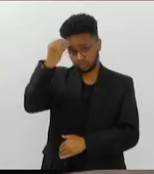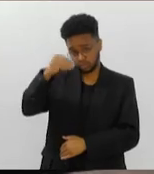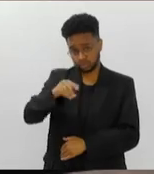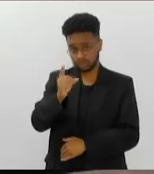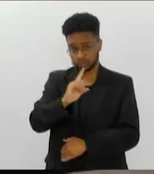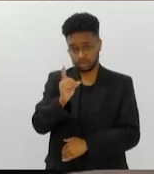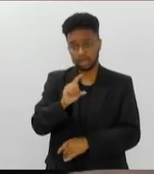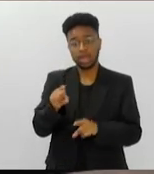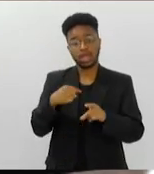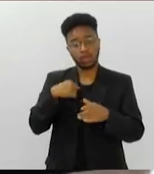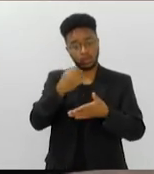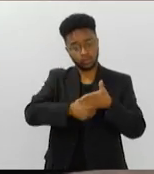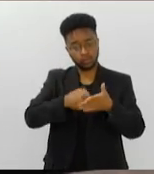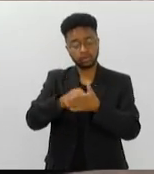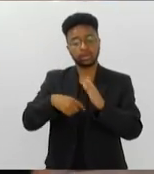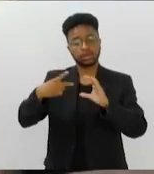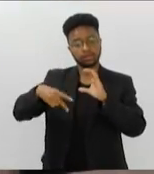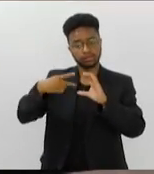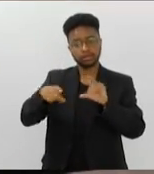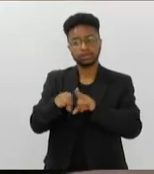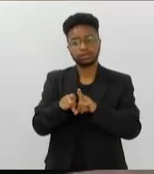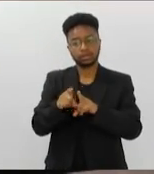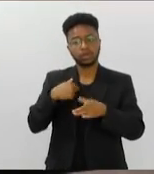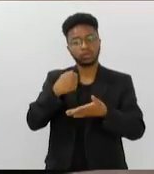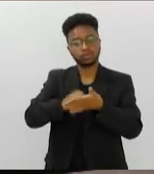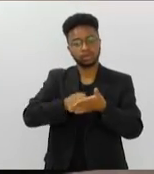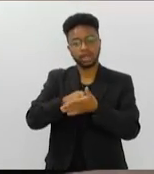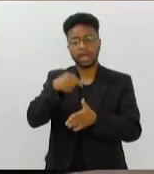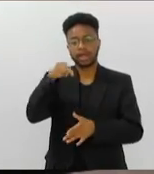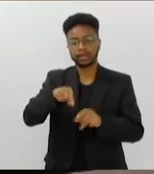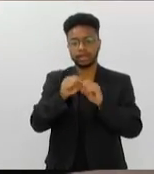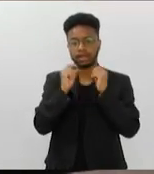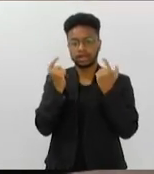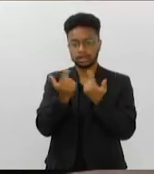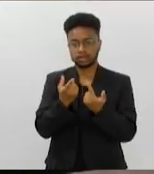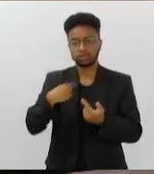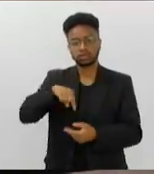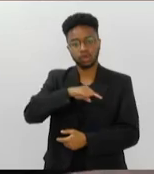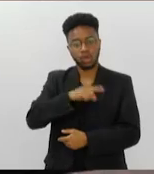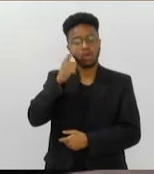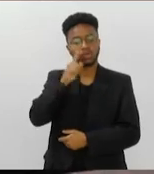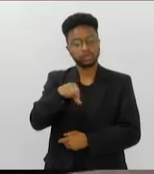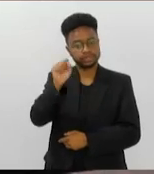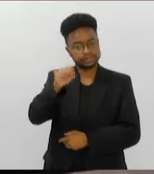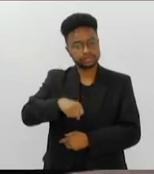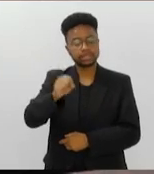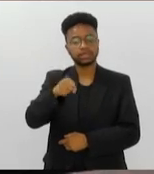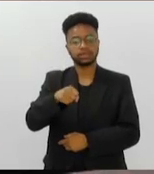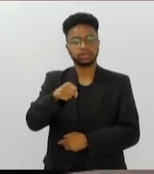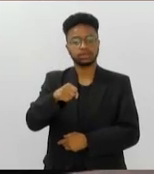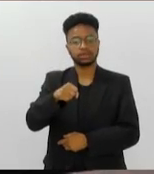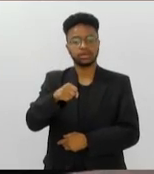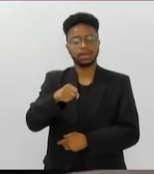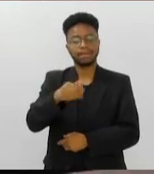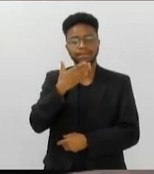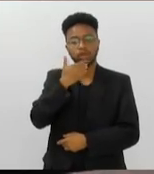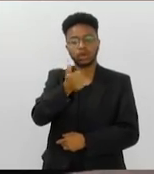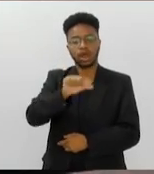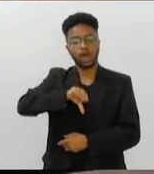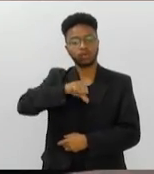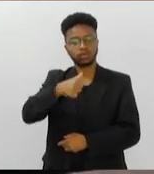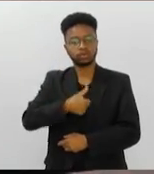Assim como lutei na Câmara Municipal e estou lutando aqui na Assembleia Legislativa, nós vamos, sim, conseguir resgatar a autoestima do nosso